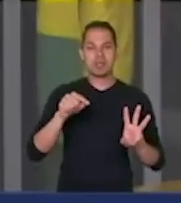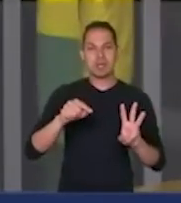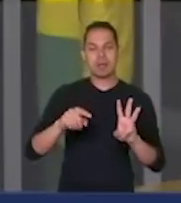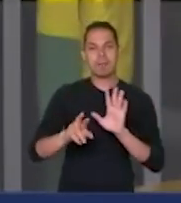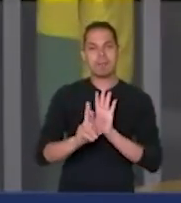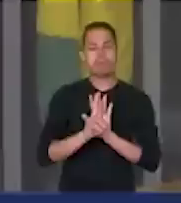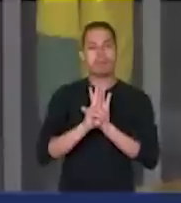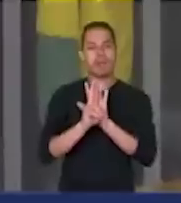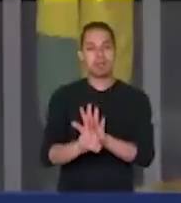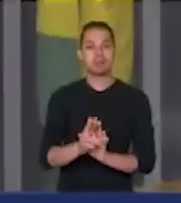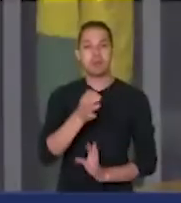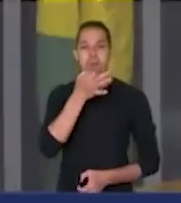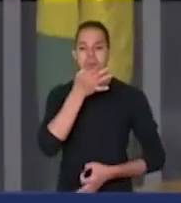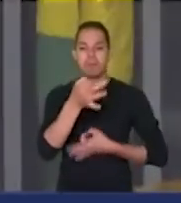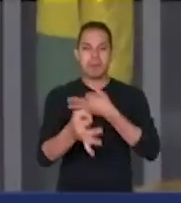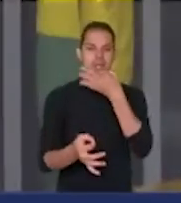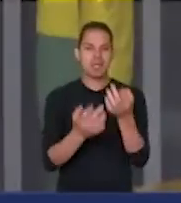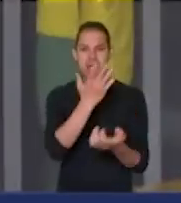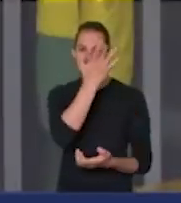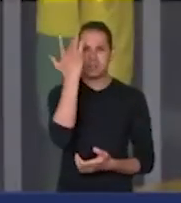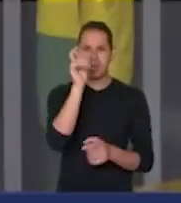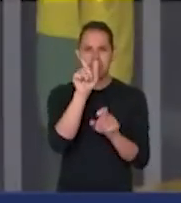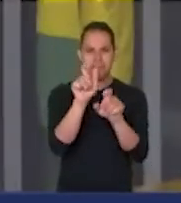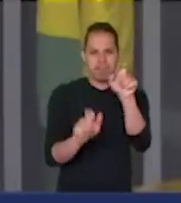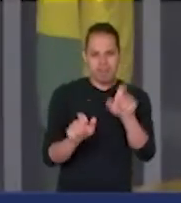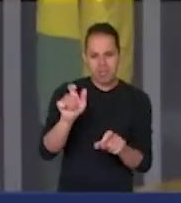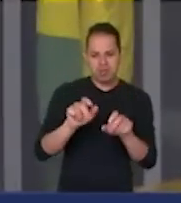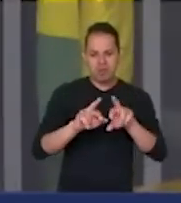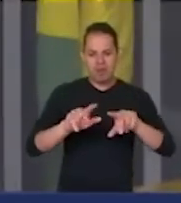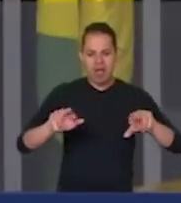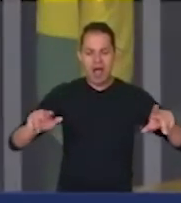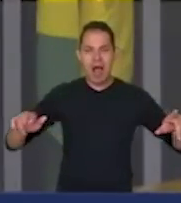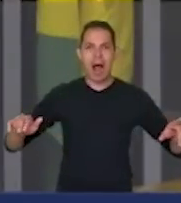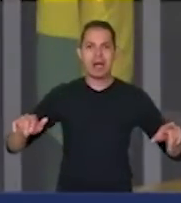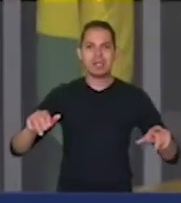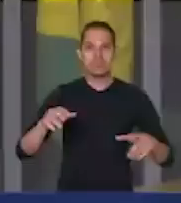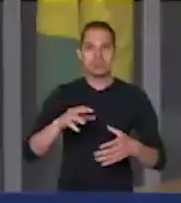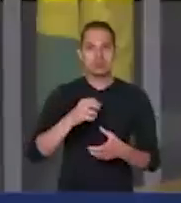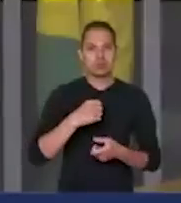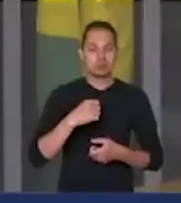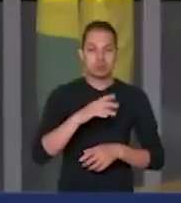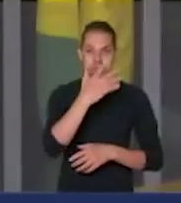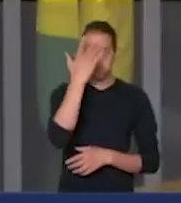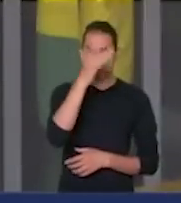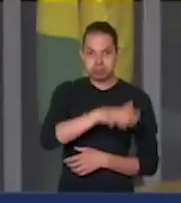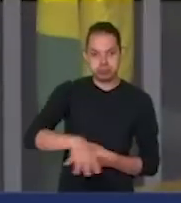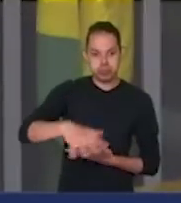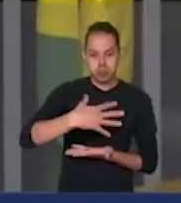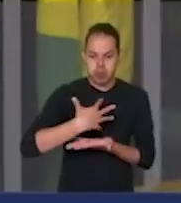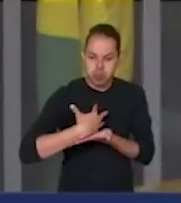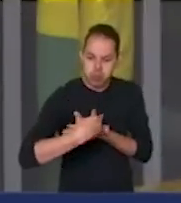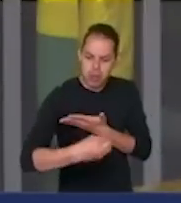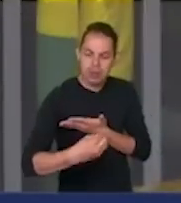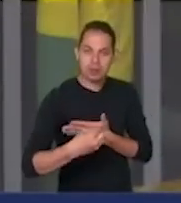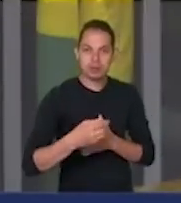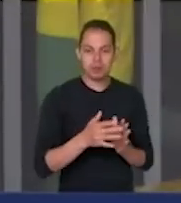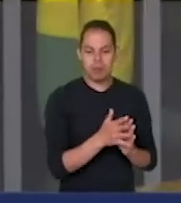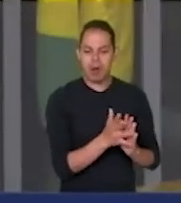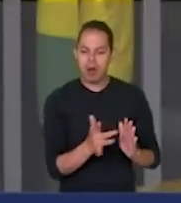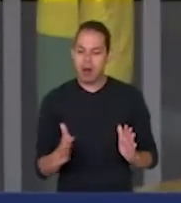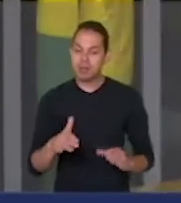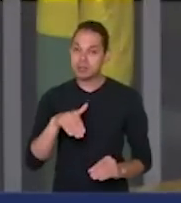de muitas pessoas e forma a opinião de muitas pessoas no processo eleitoral? Terceiro